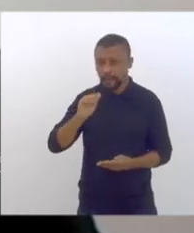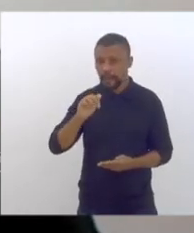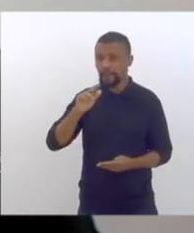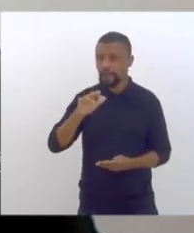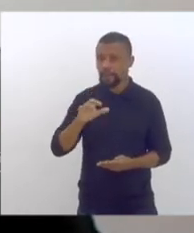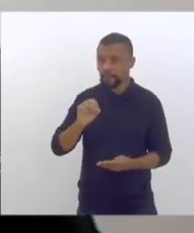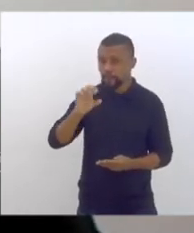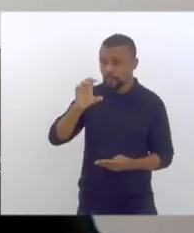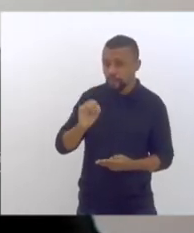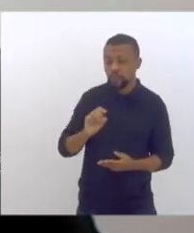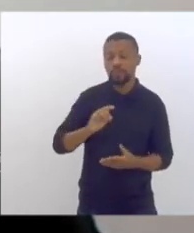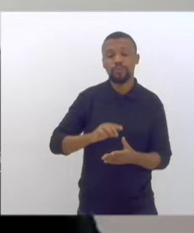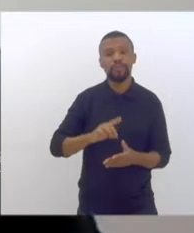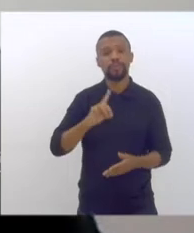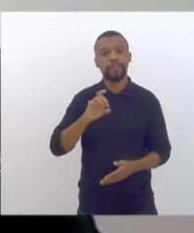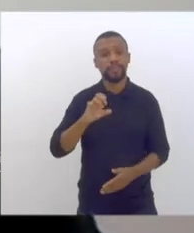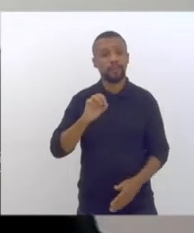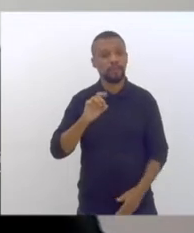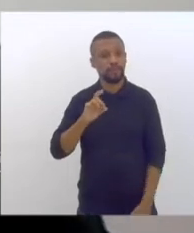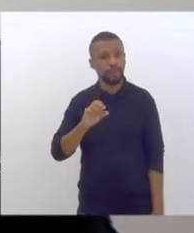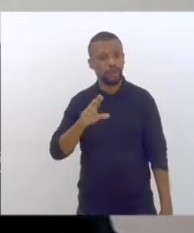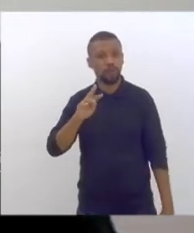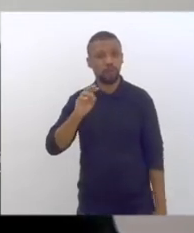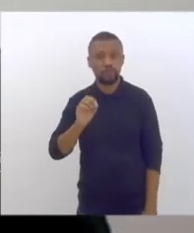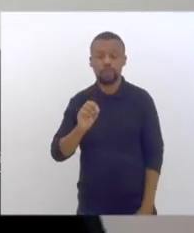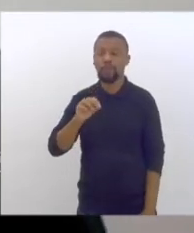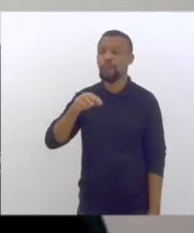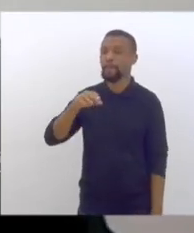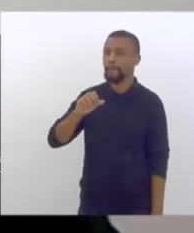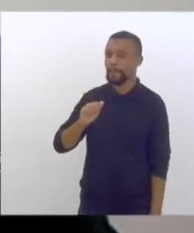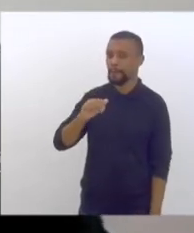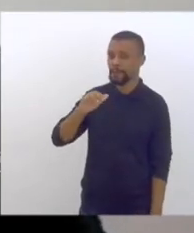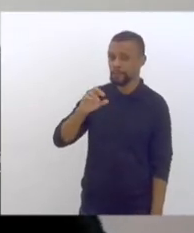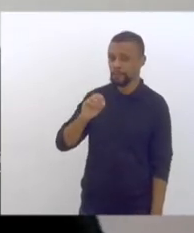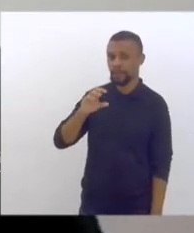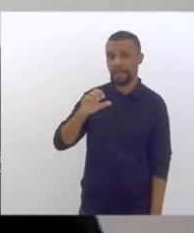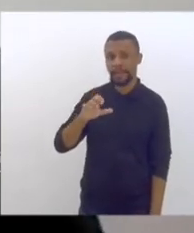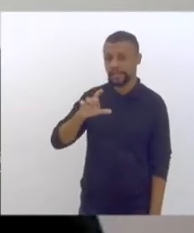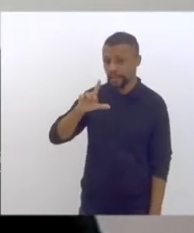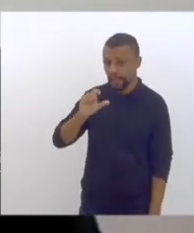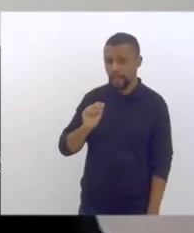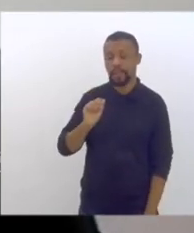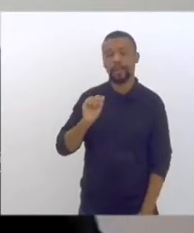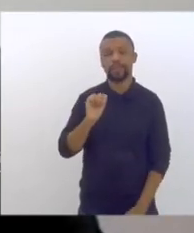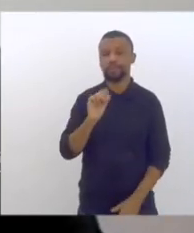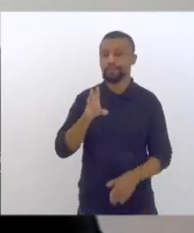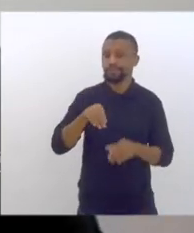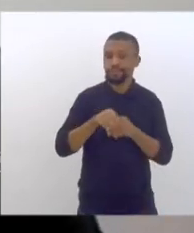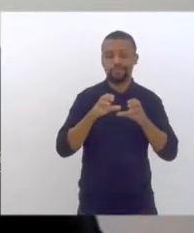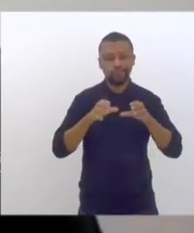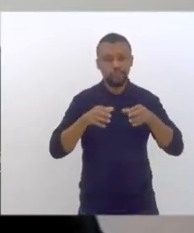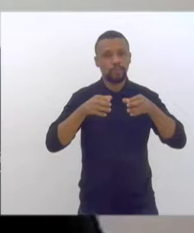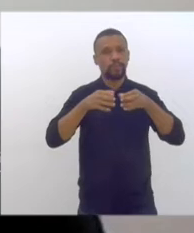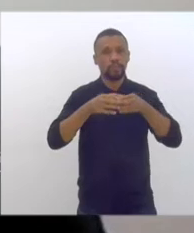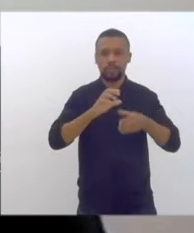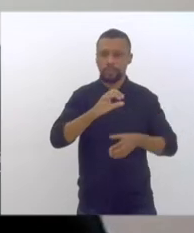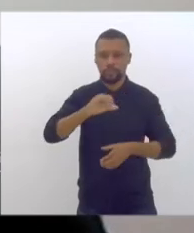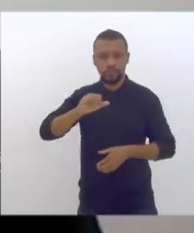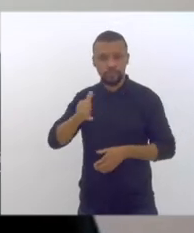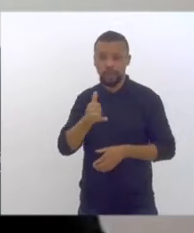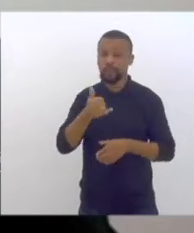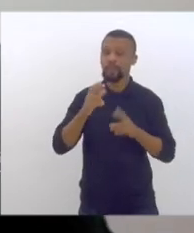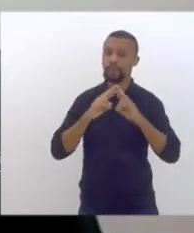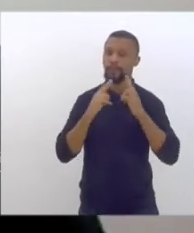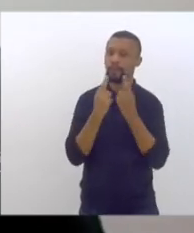waldeck antes Moraes Doutor deodalto tem macho canela suplente da comissão de constituição e justiça para 8ª reunião extraordinária